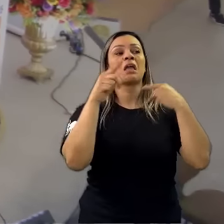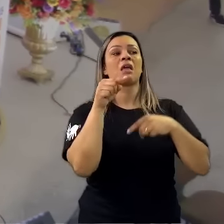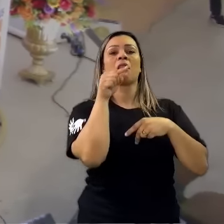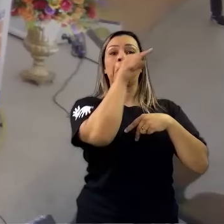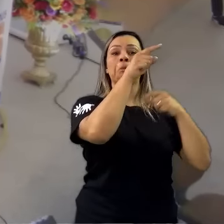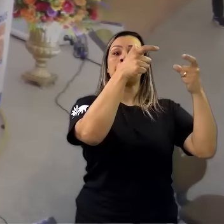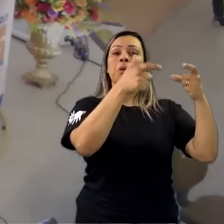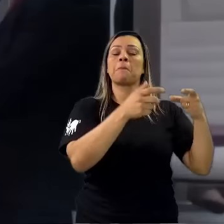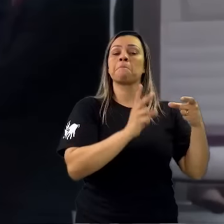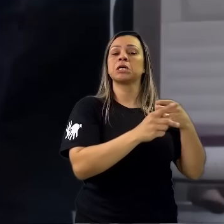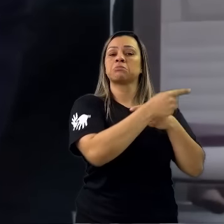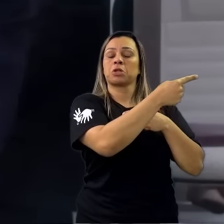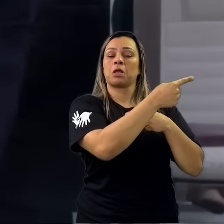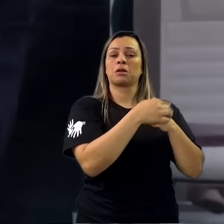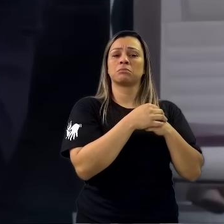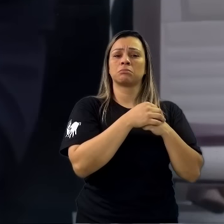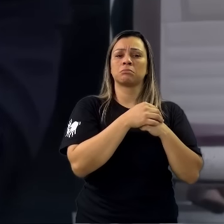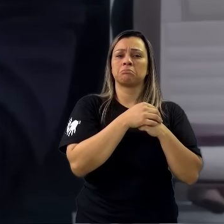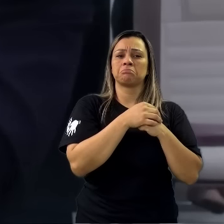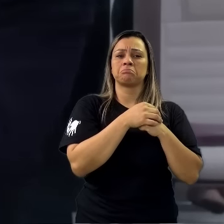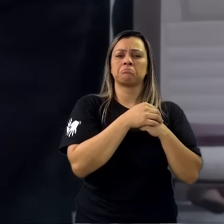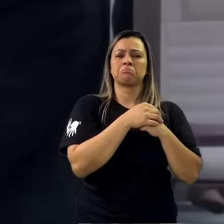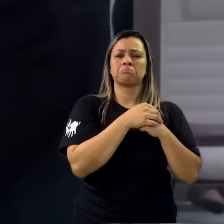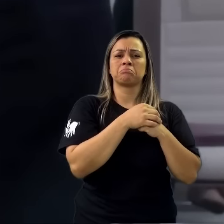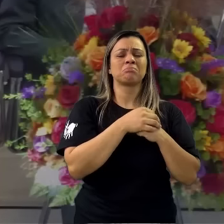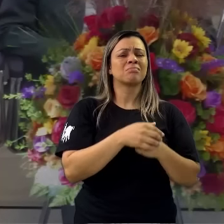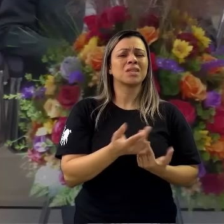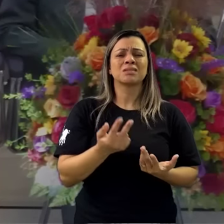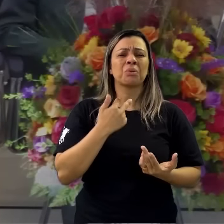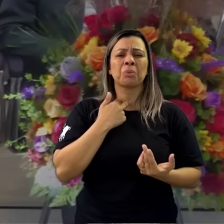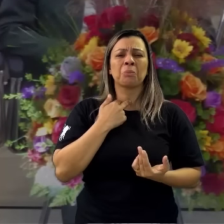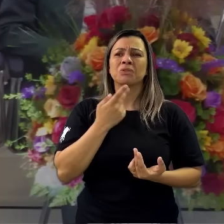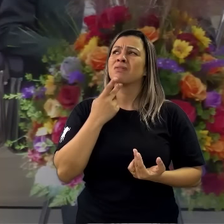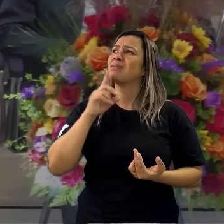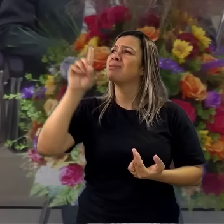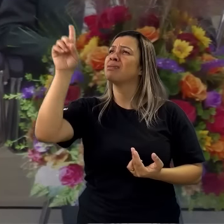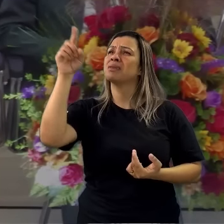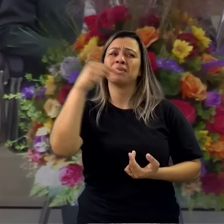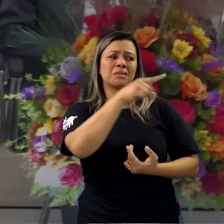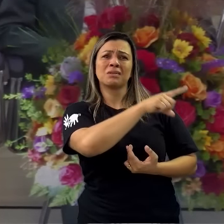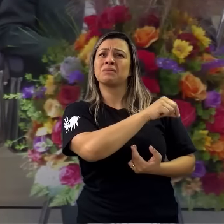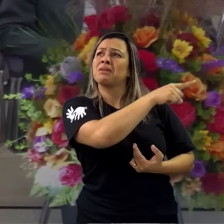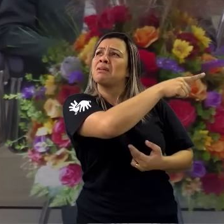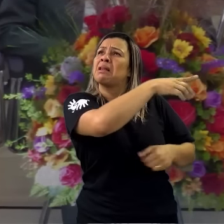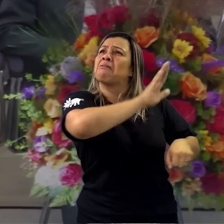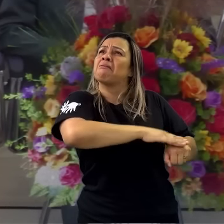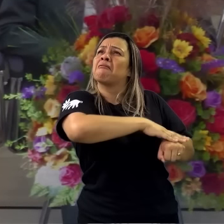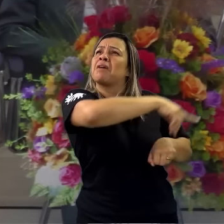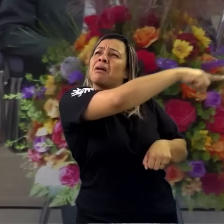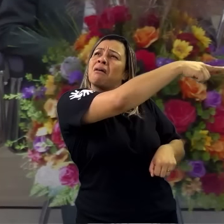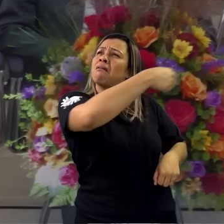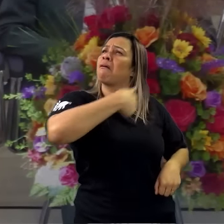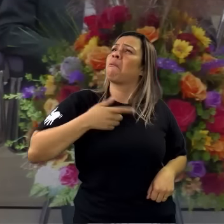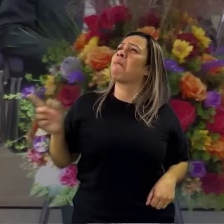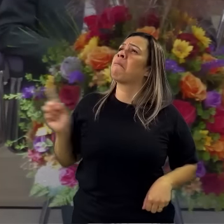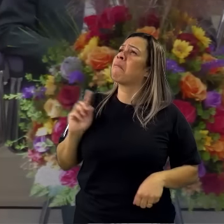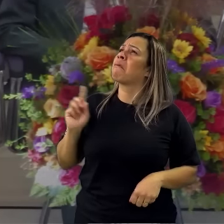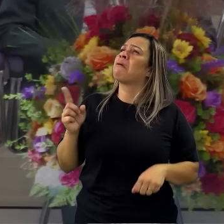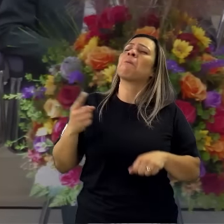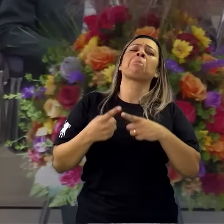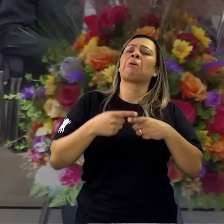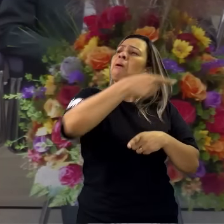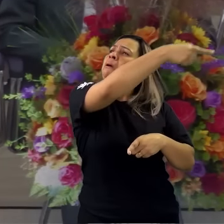só que eu quero te dar uma notícia eu não posso olhar e dizer Senhor porque ele não eu porque pra ele não para mim porque com ele